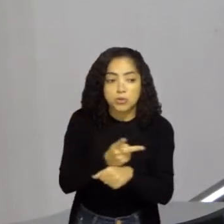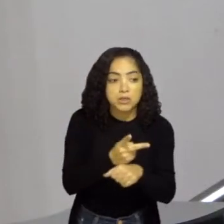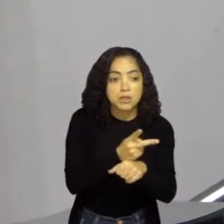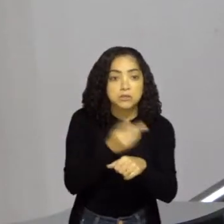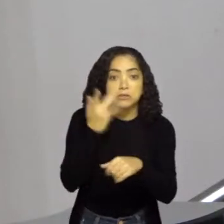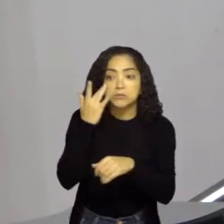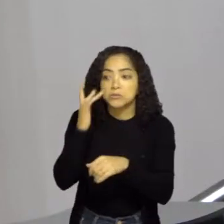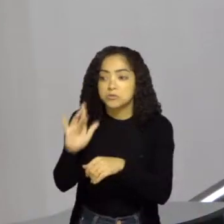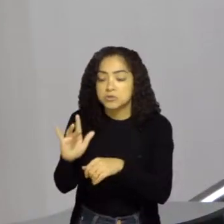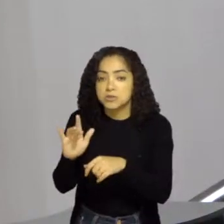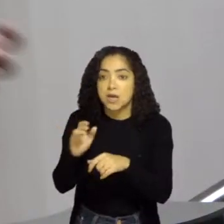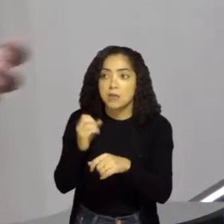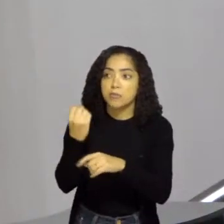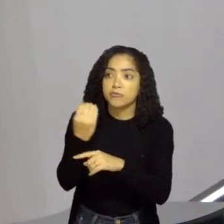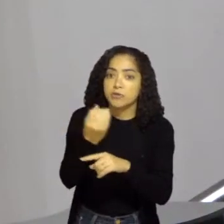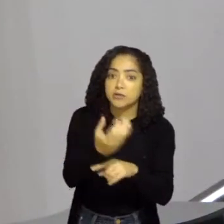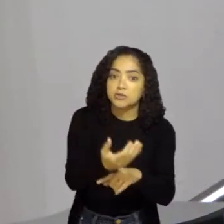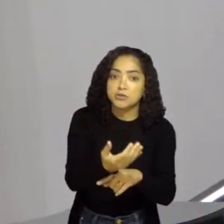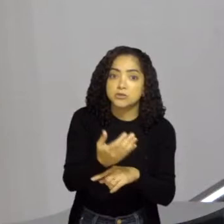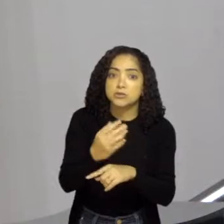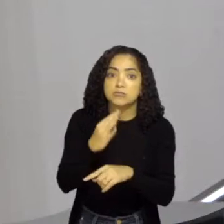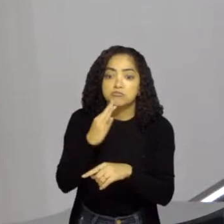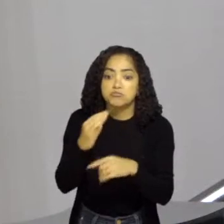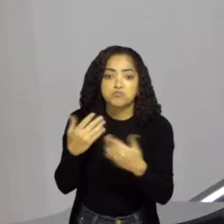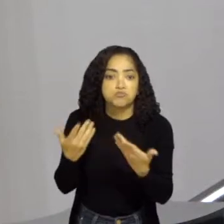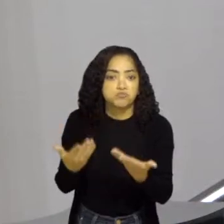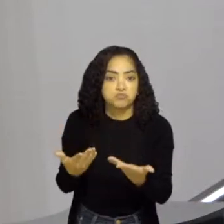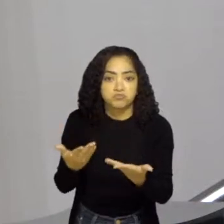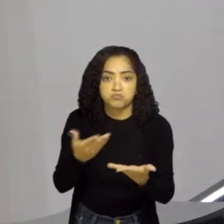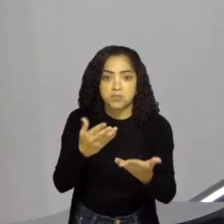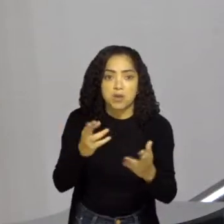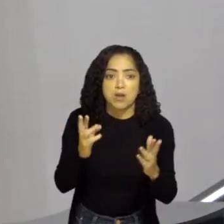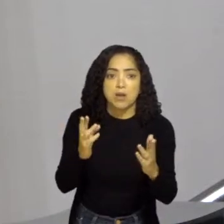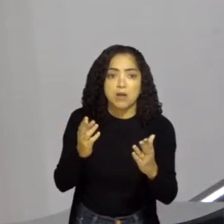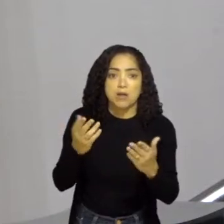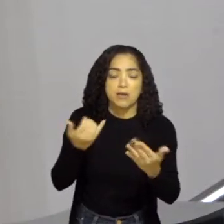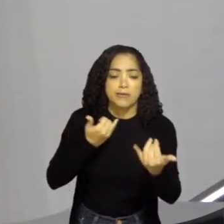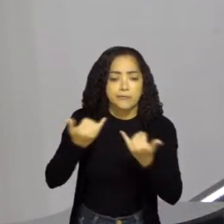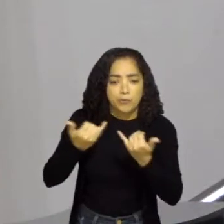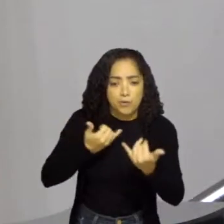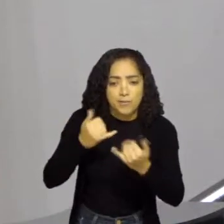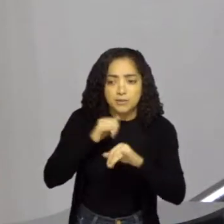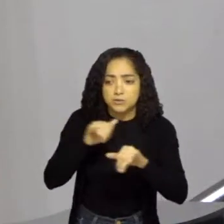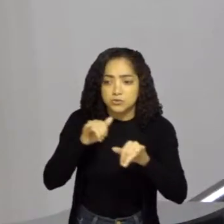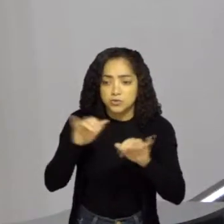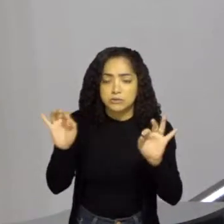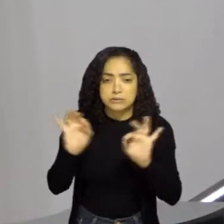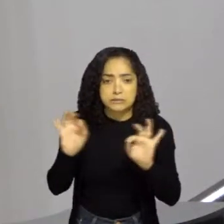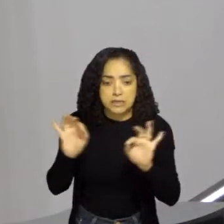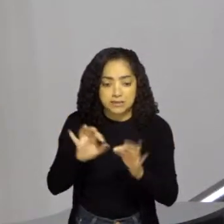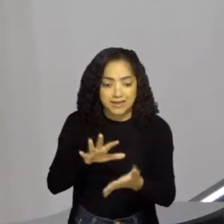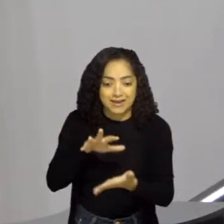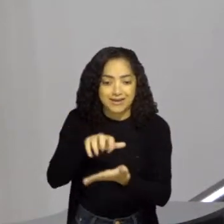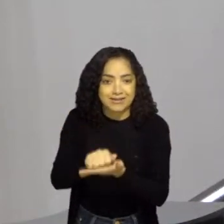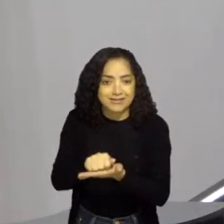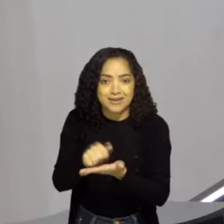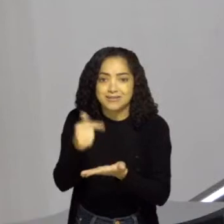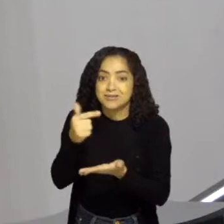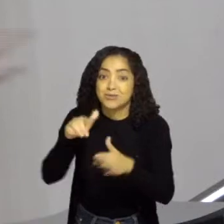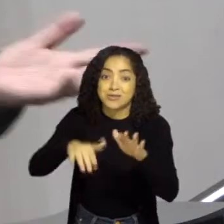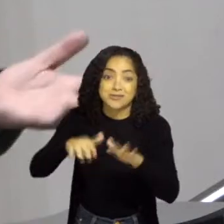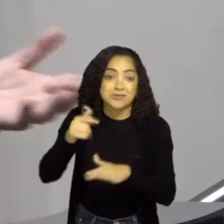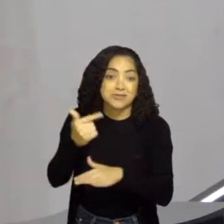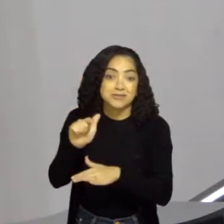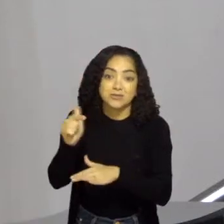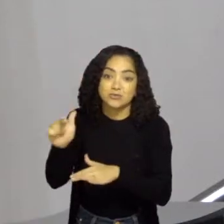fazendo viagem, e não há uma troca de informação, não há um cadastro dessas